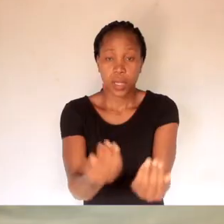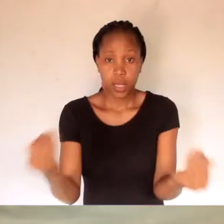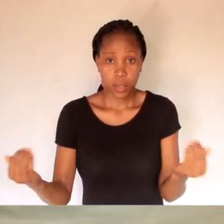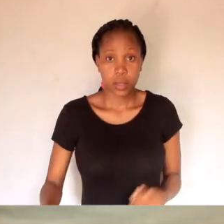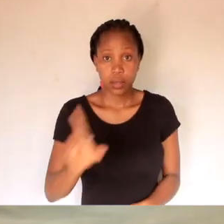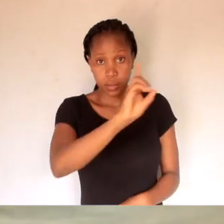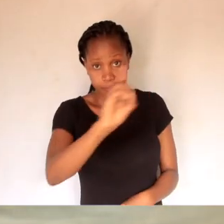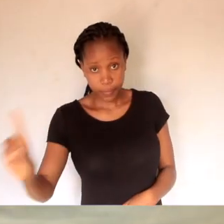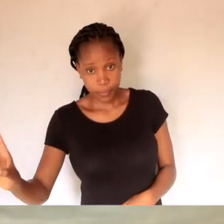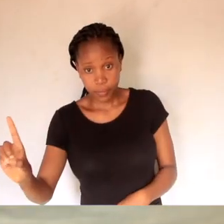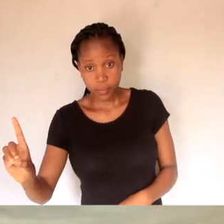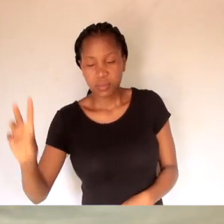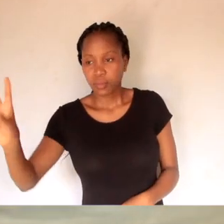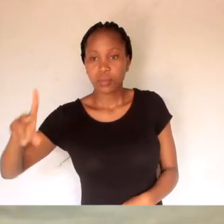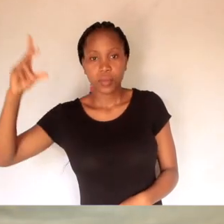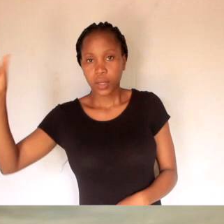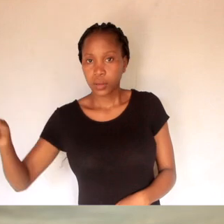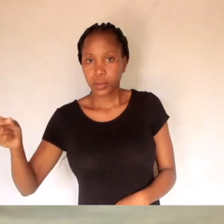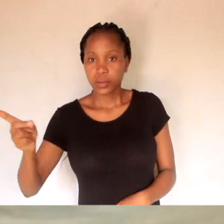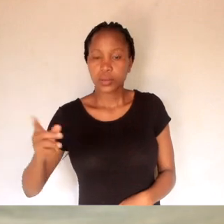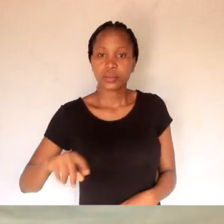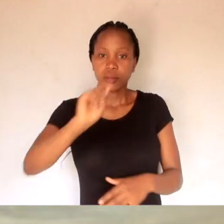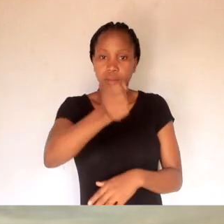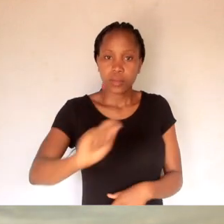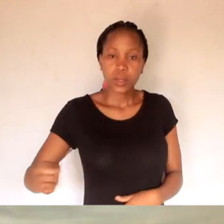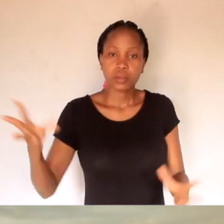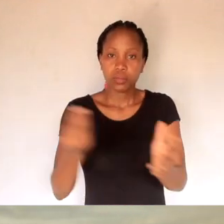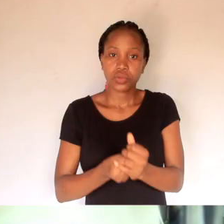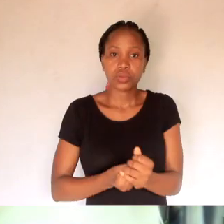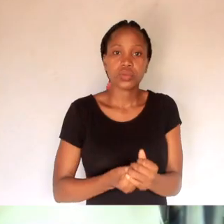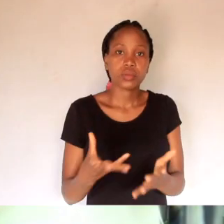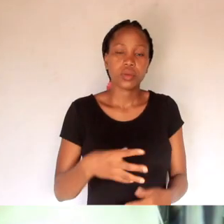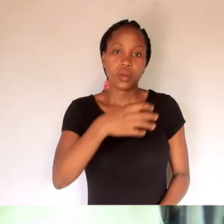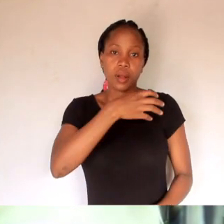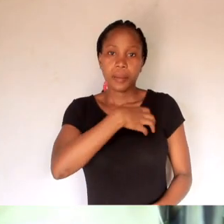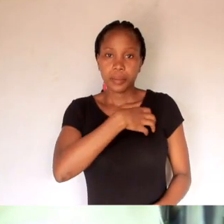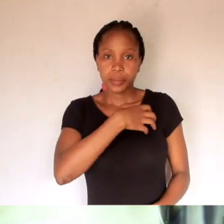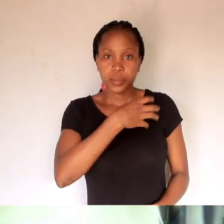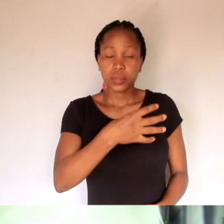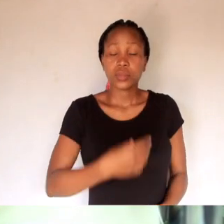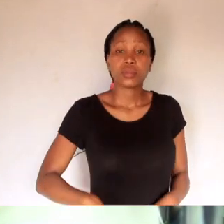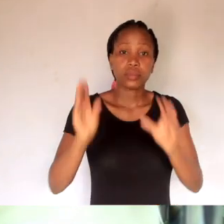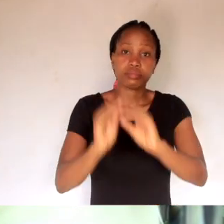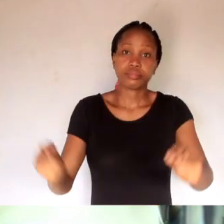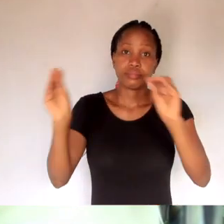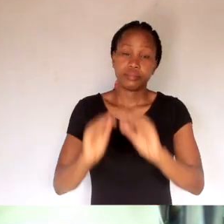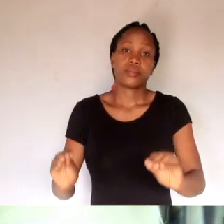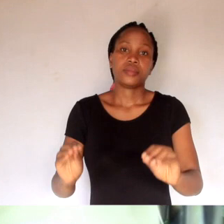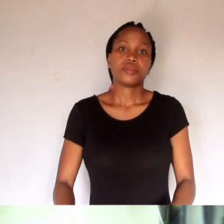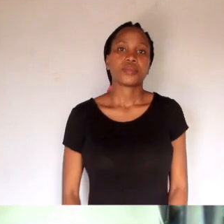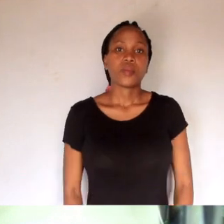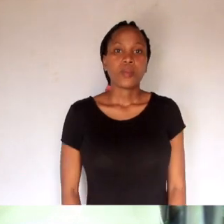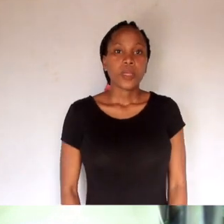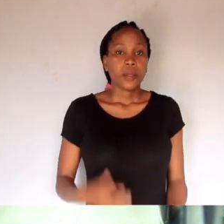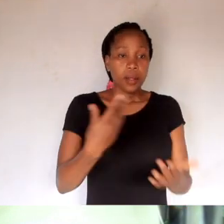com deficiência e as outras crianças das escolas como ministro de Educação. Ele ficou espantado porque